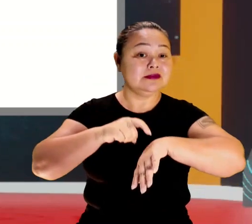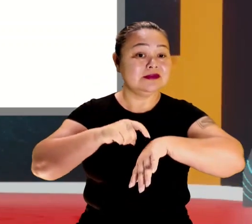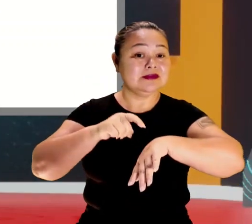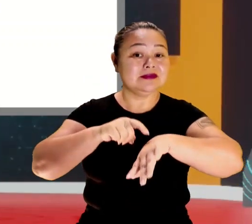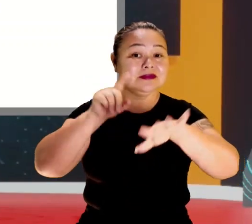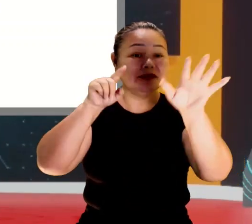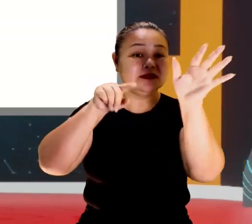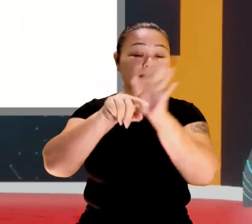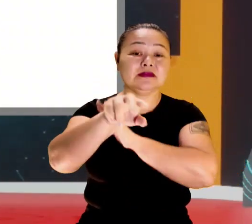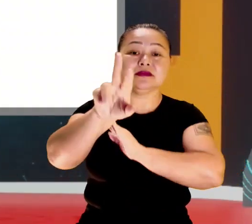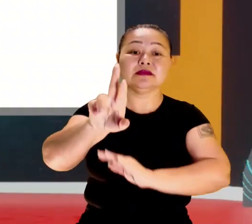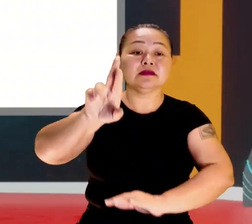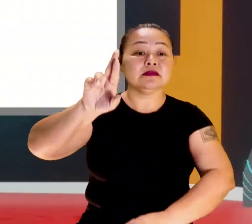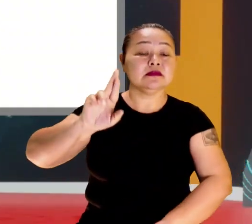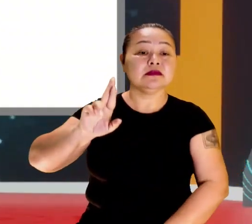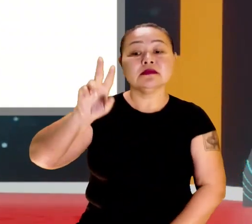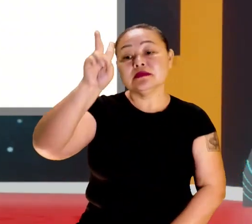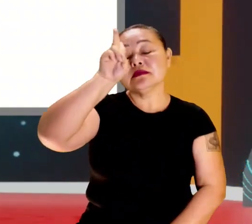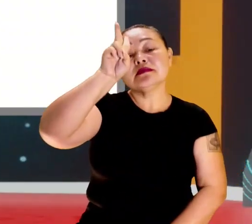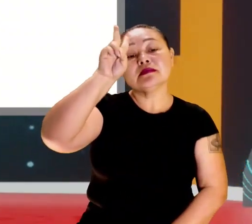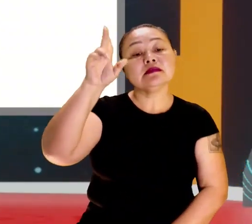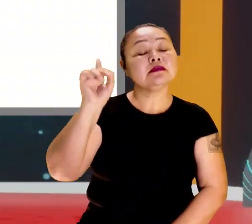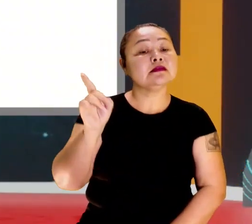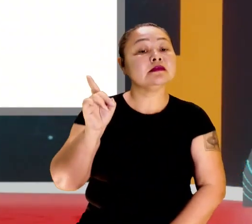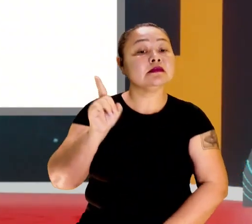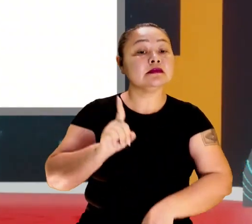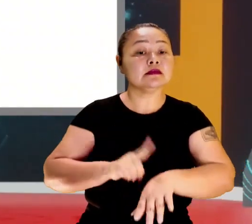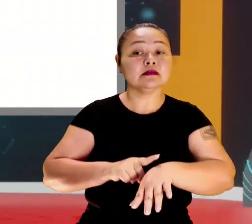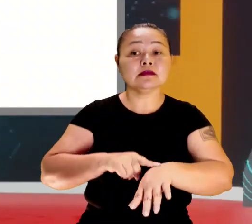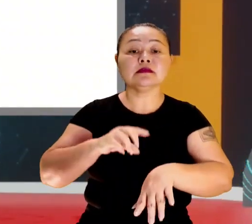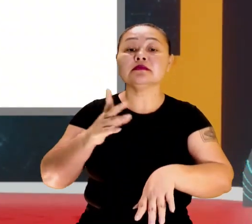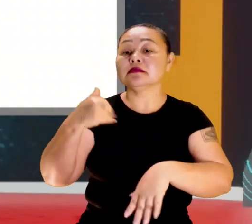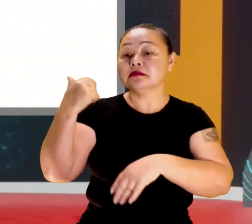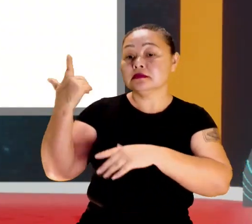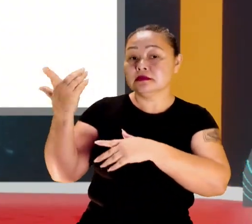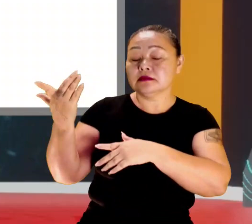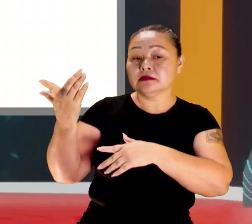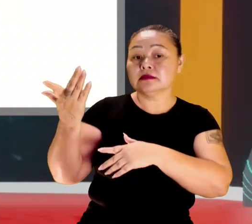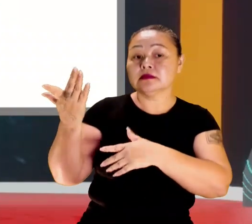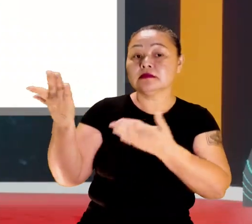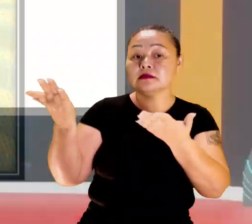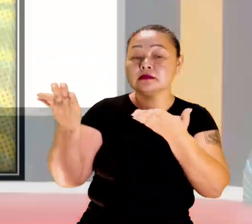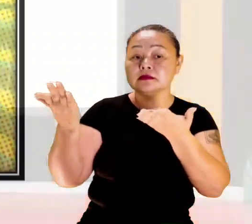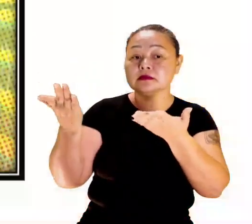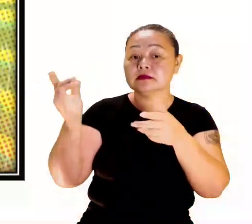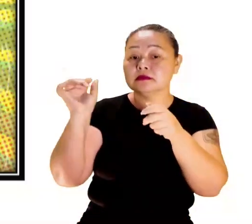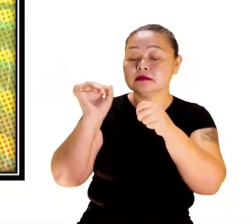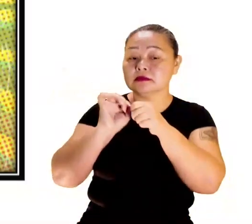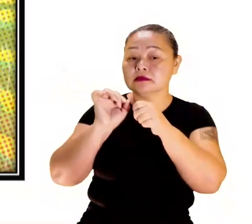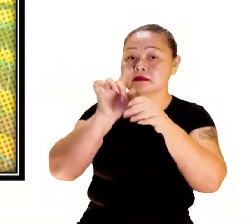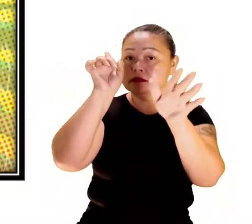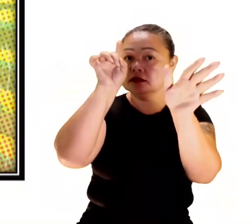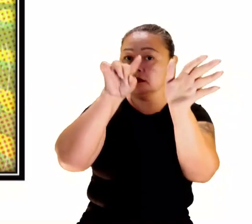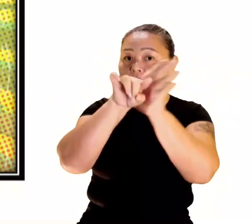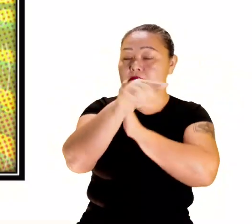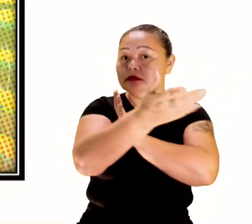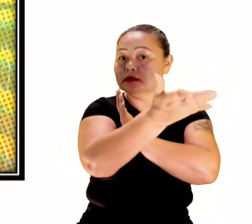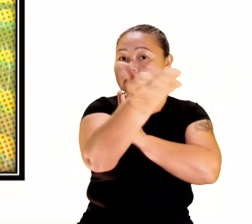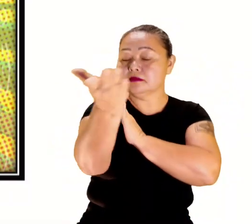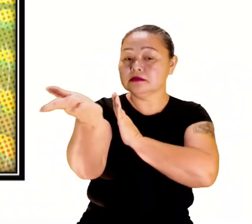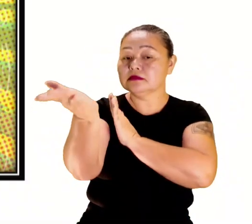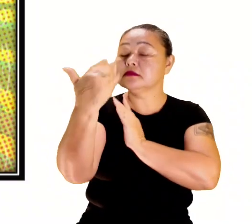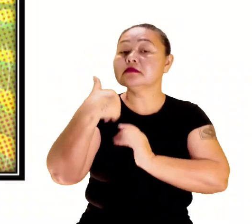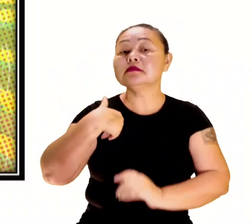quiz! Vamos lá, a gente tem uns minutos ainda na tela aí, então a gente vai agora fazer algumas perguntinhas para vocês, para ver se